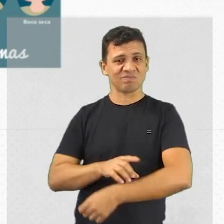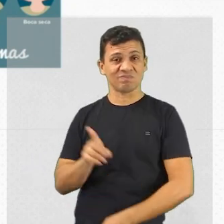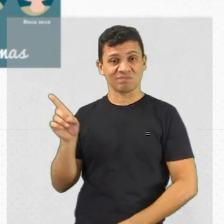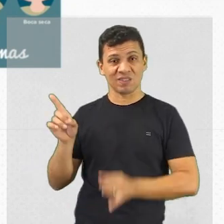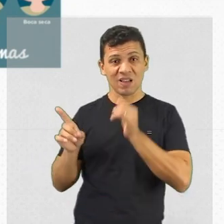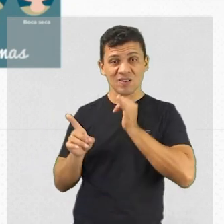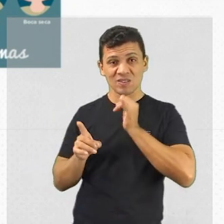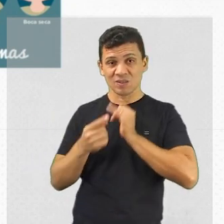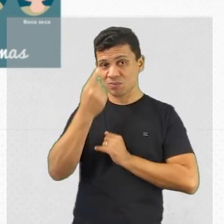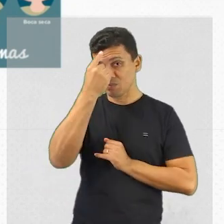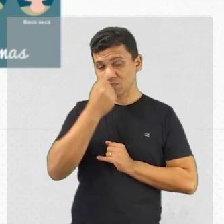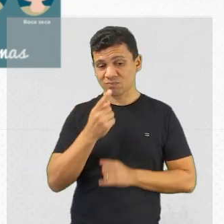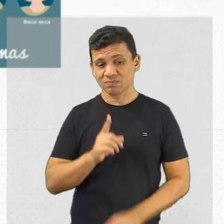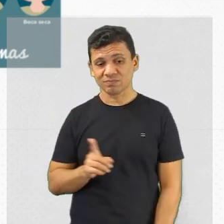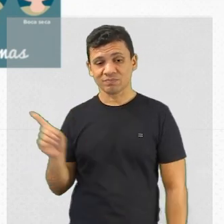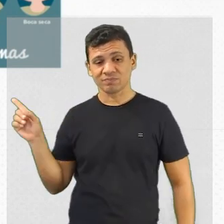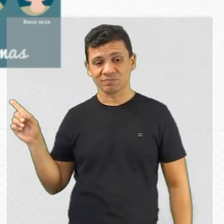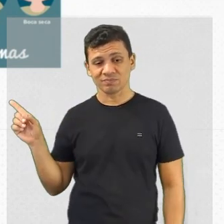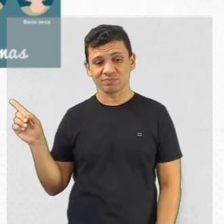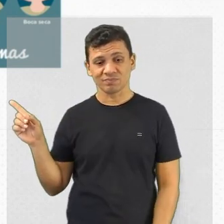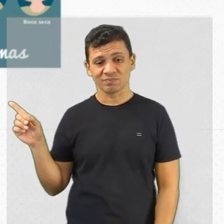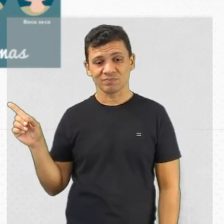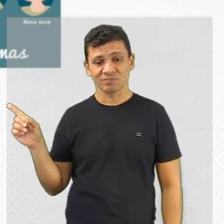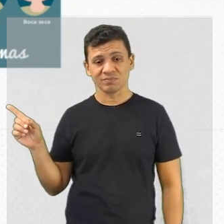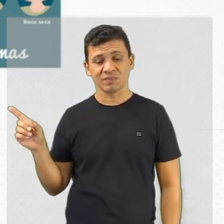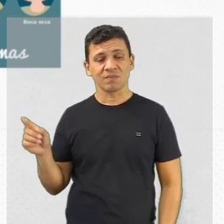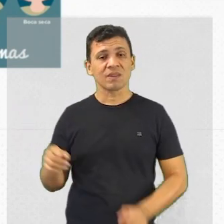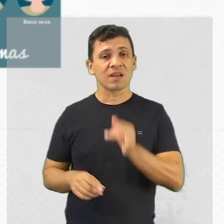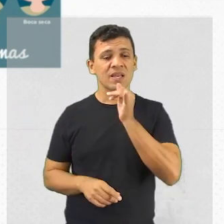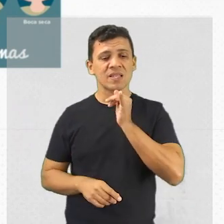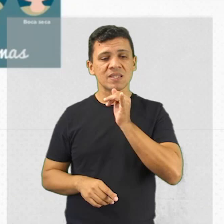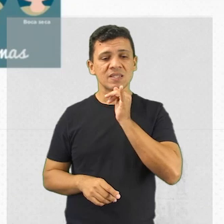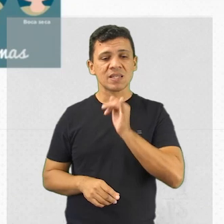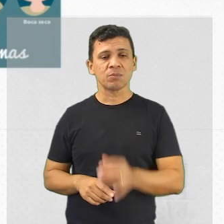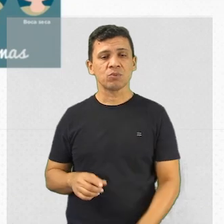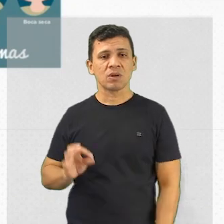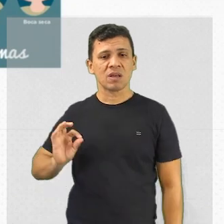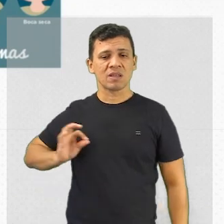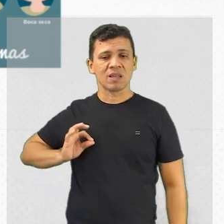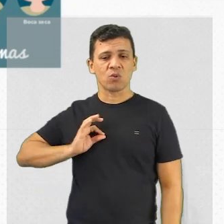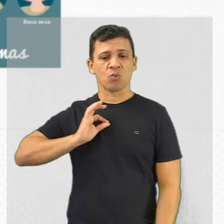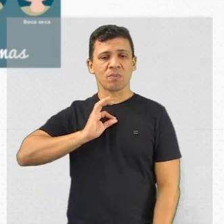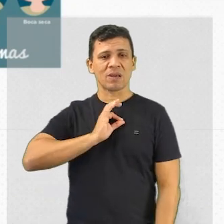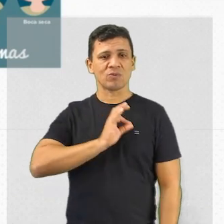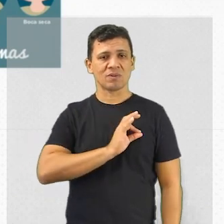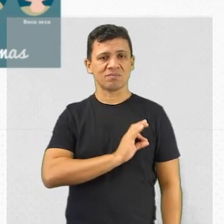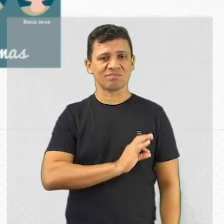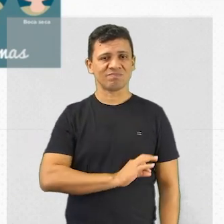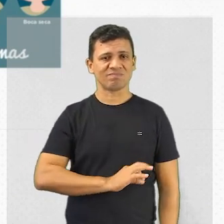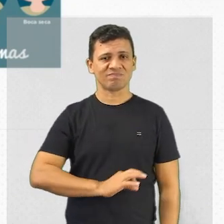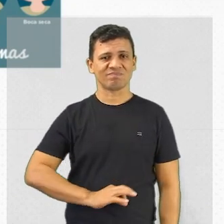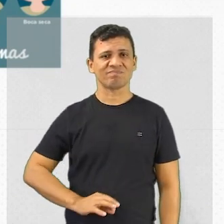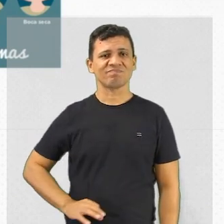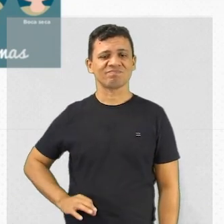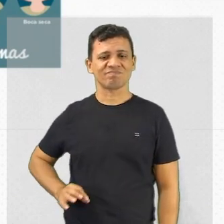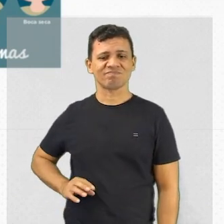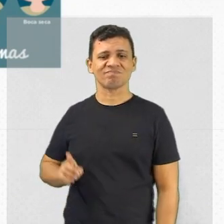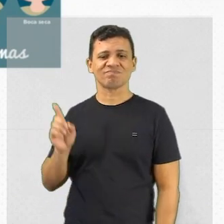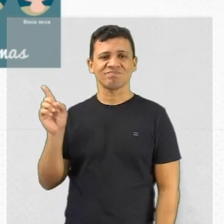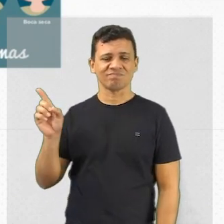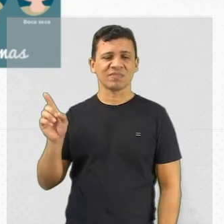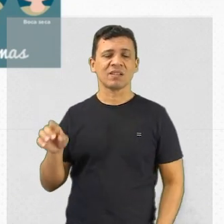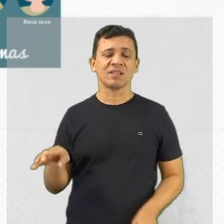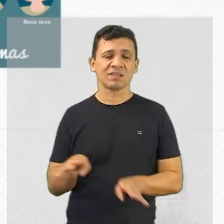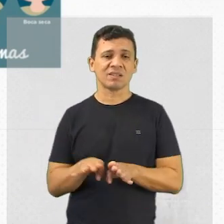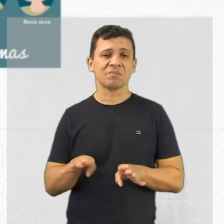ó, essa primeira figura, nós temos um exemplo aqui da rubéola, tá, pessoal? Ela também tem